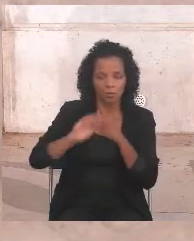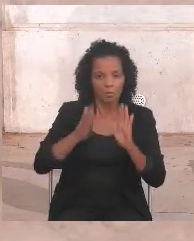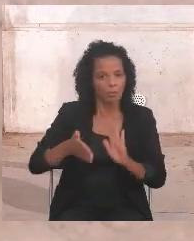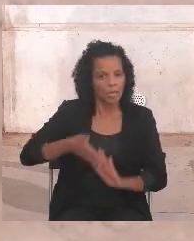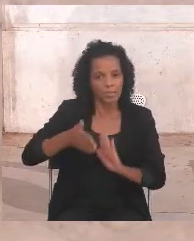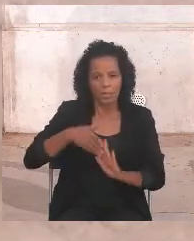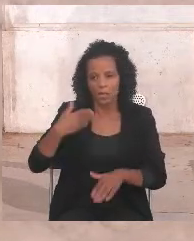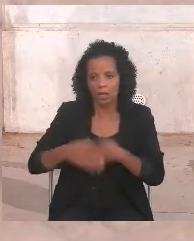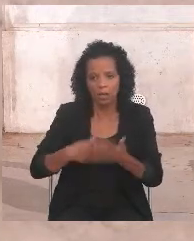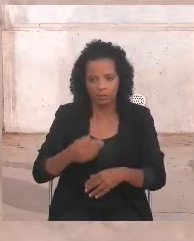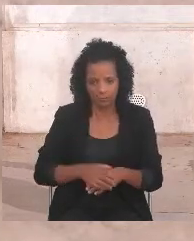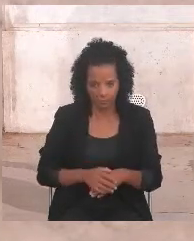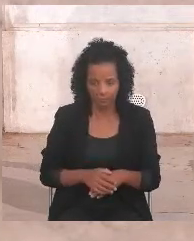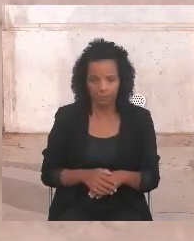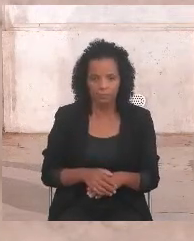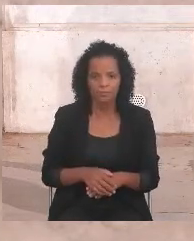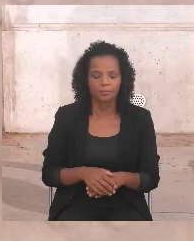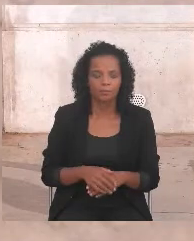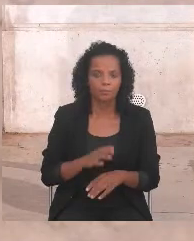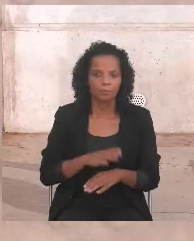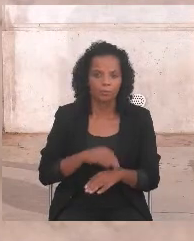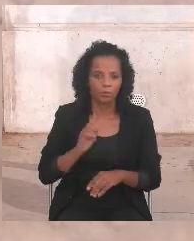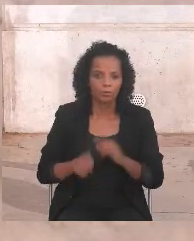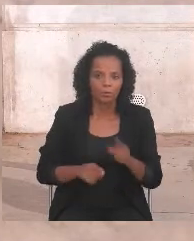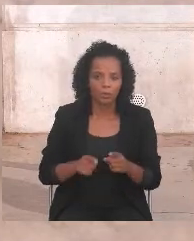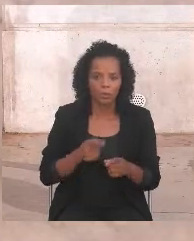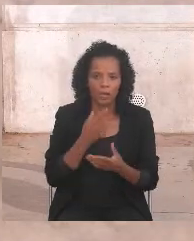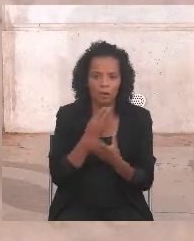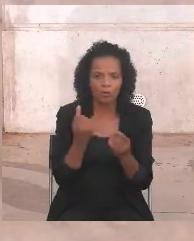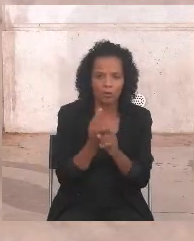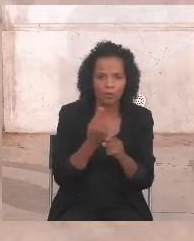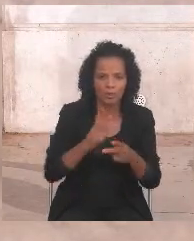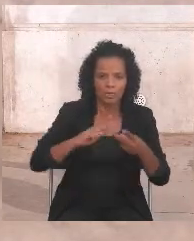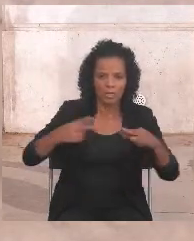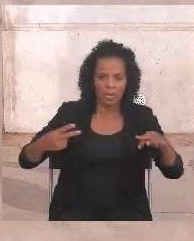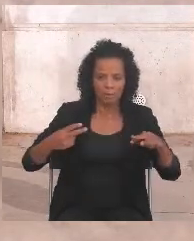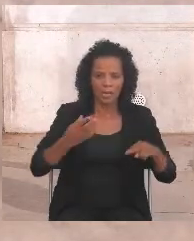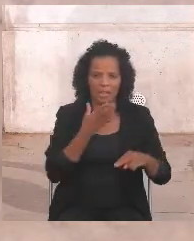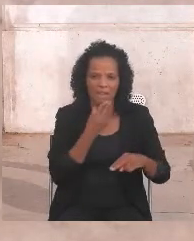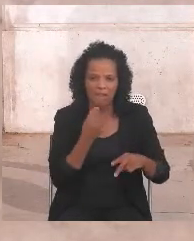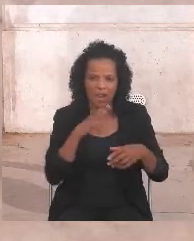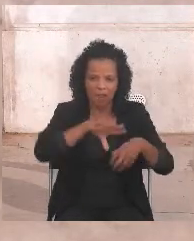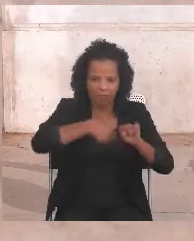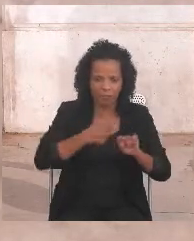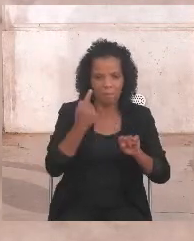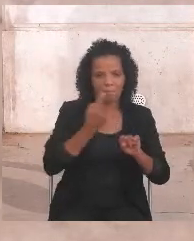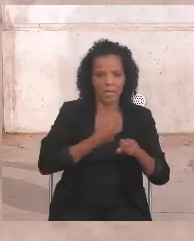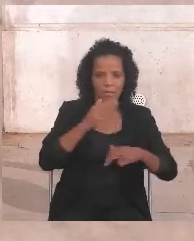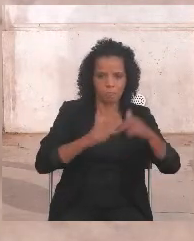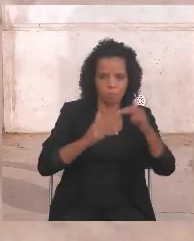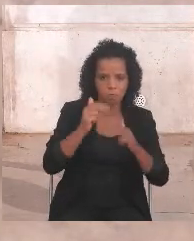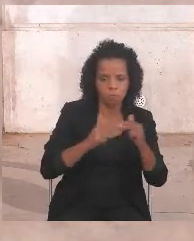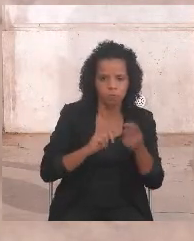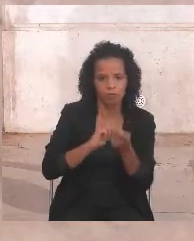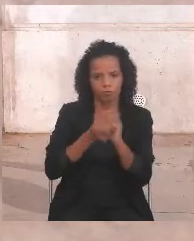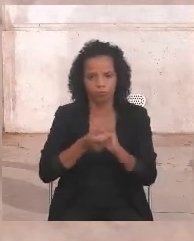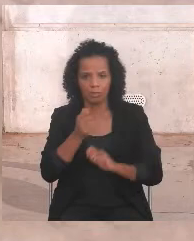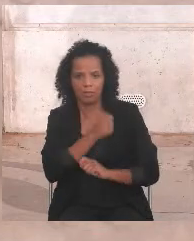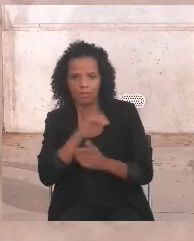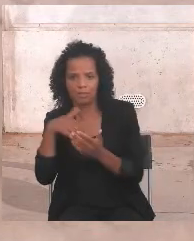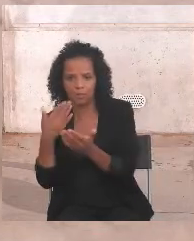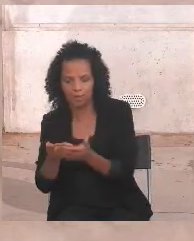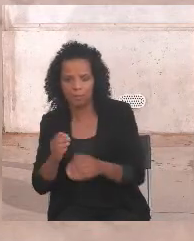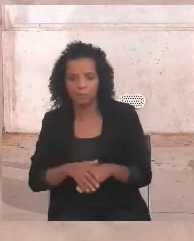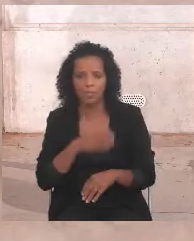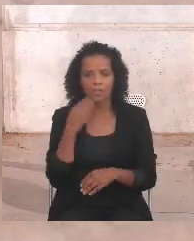acelerar. Acelerar a reconversão urgente de muito património municipal devoluto. Temos que reconverter para habitar. Temos que